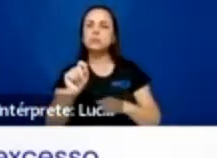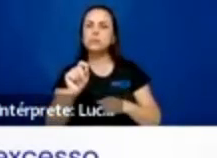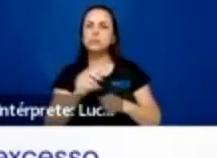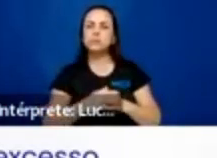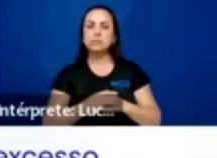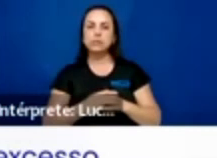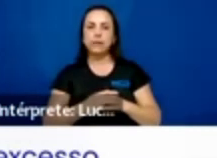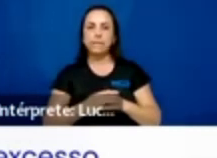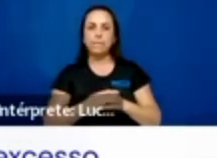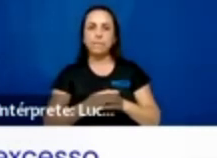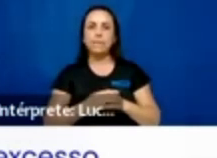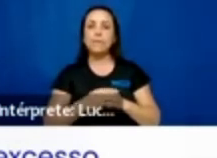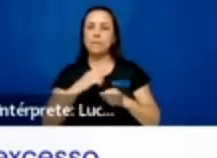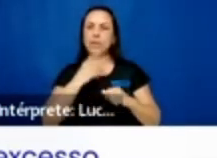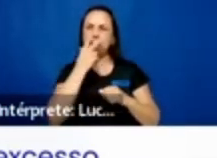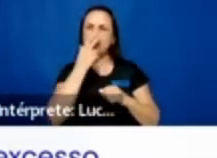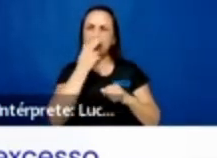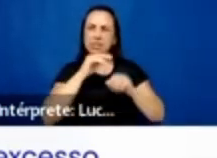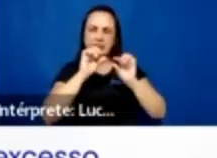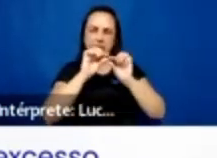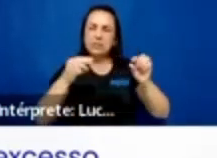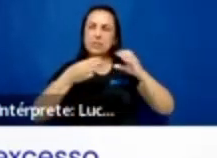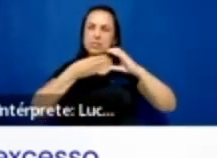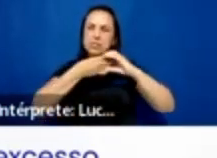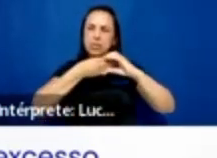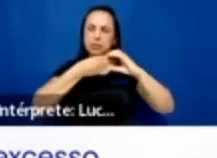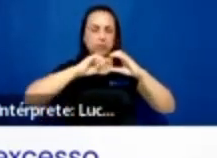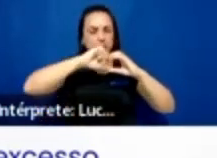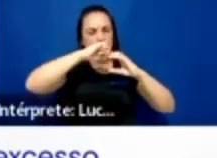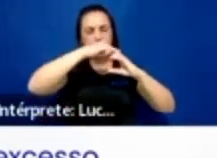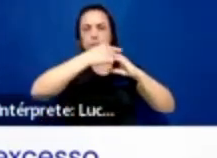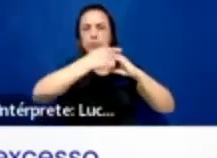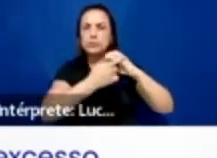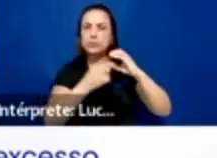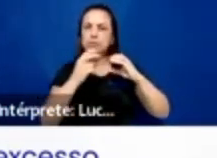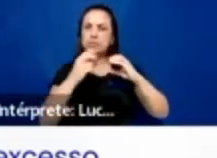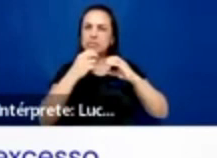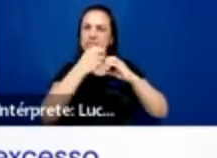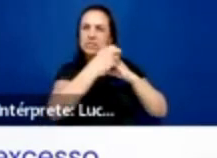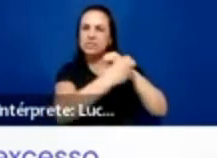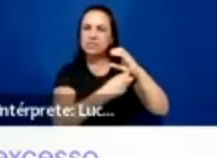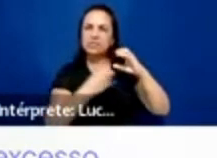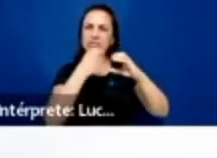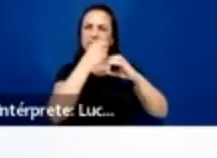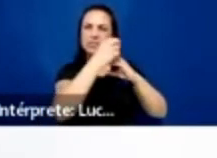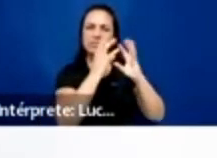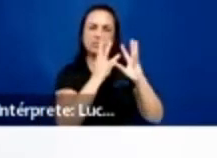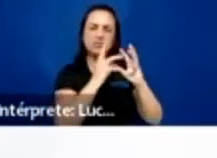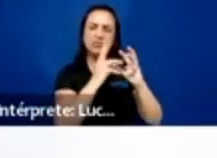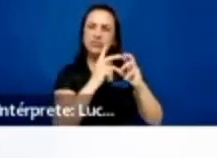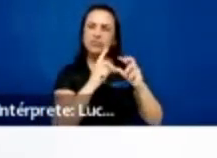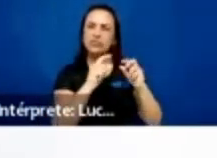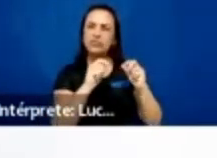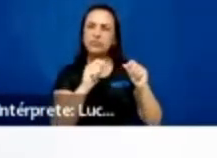atuando. Ele corrói a membrana celular, o radical livre. Então, ele vai te corroendo e você vai